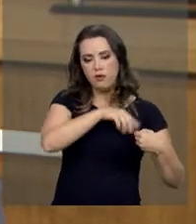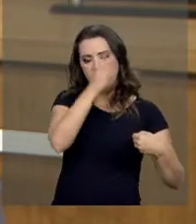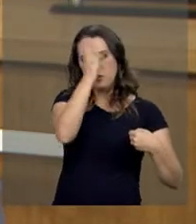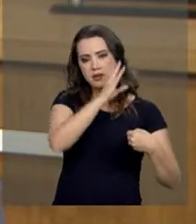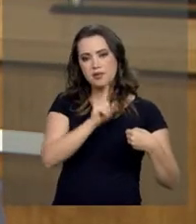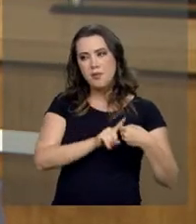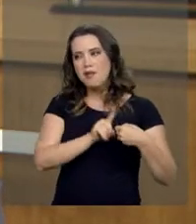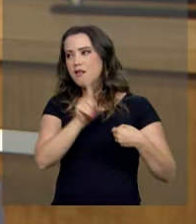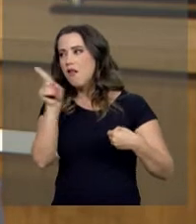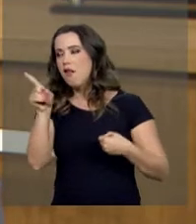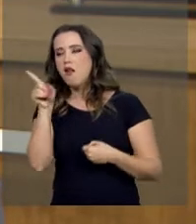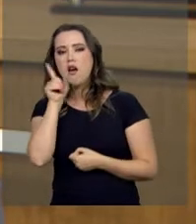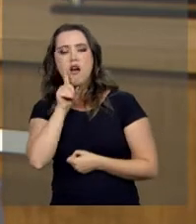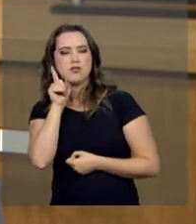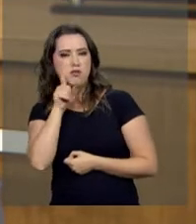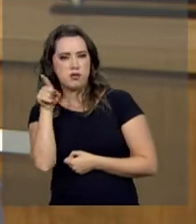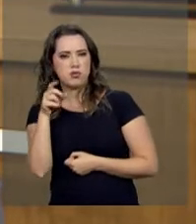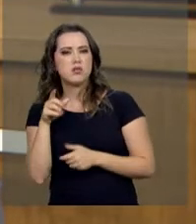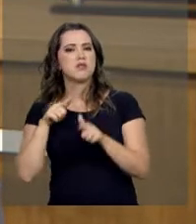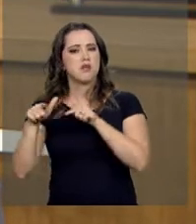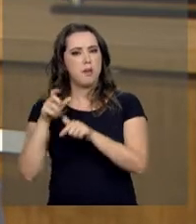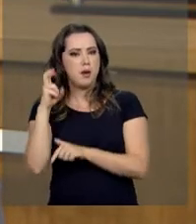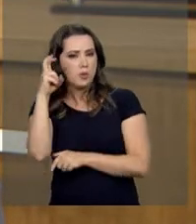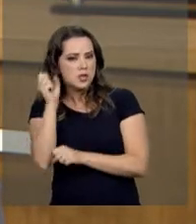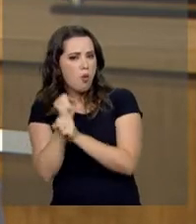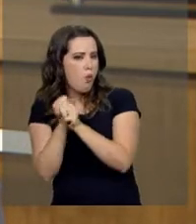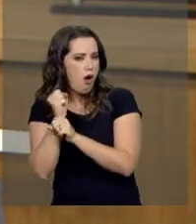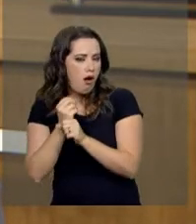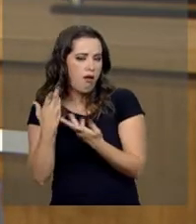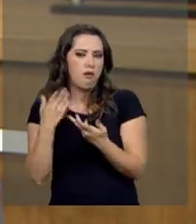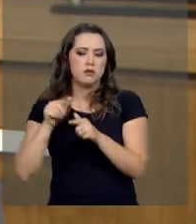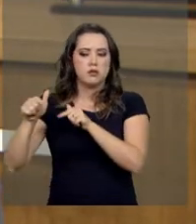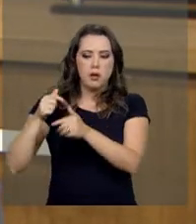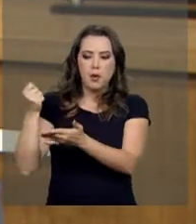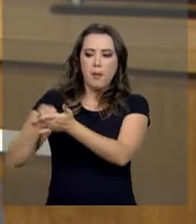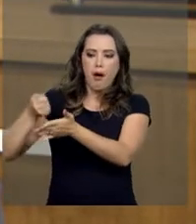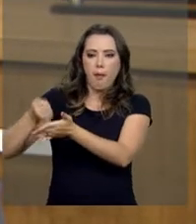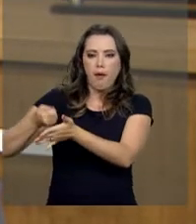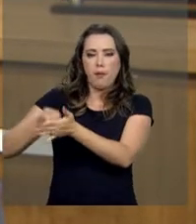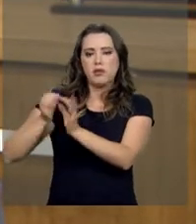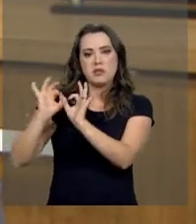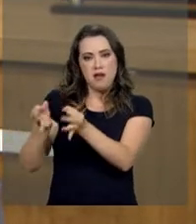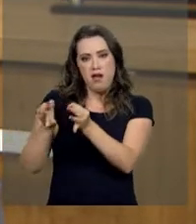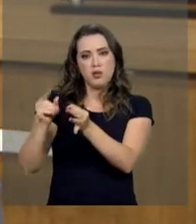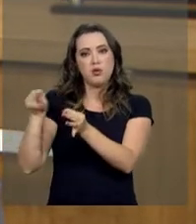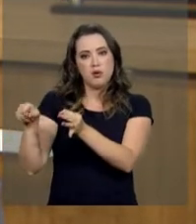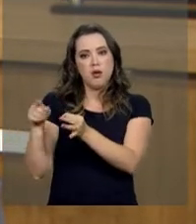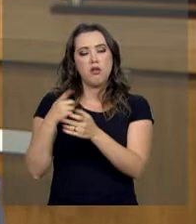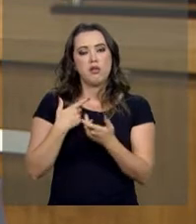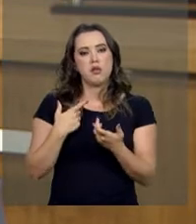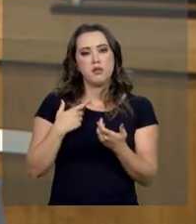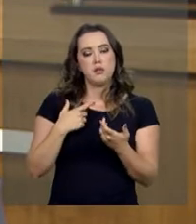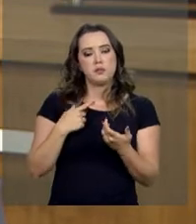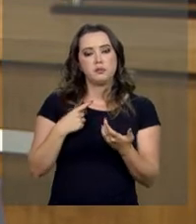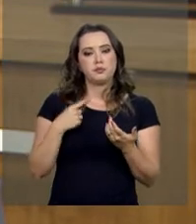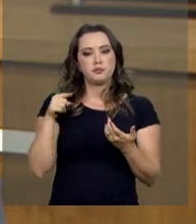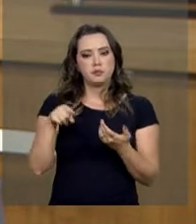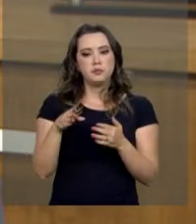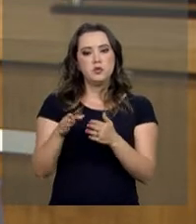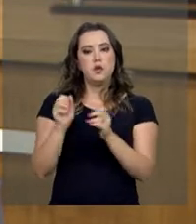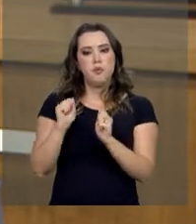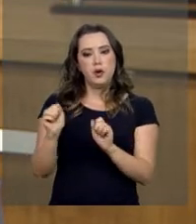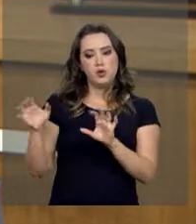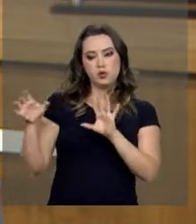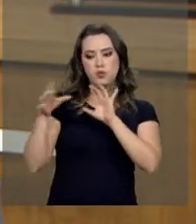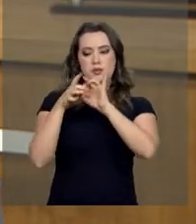é cinco anos trabalhando regularmente e contribuiu para a social security é americana ela vai poder